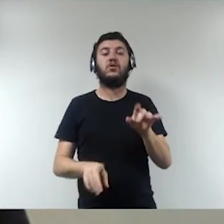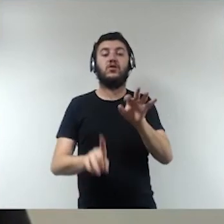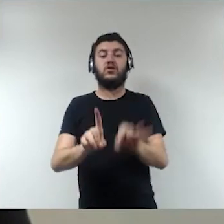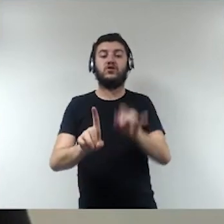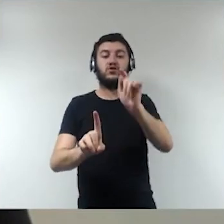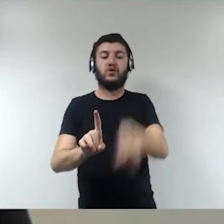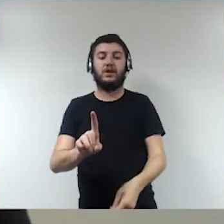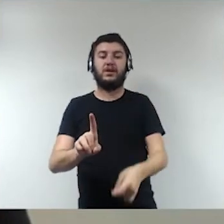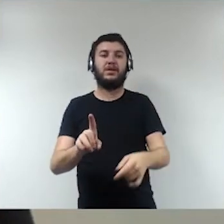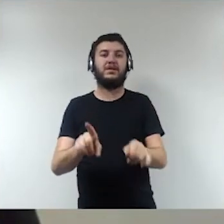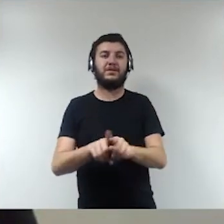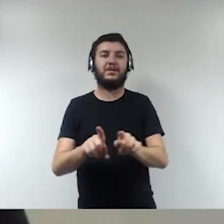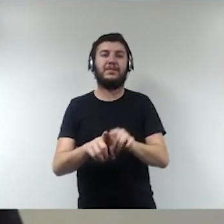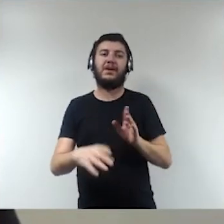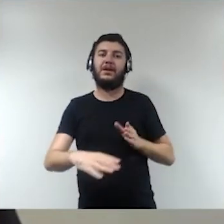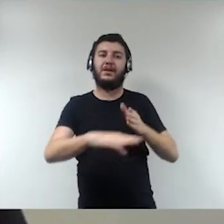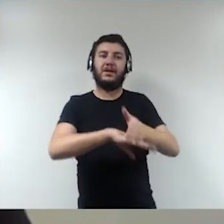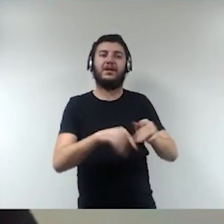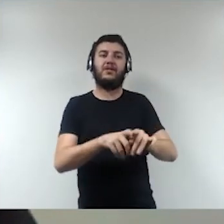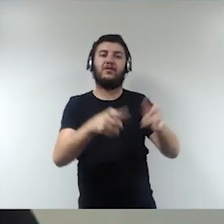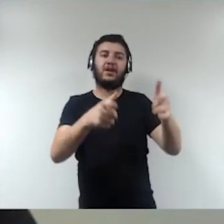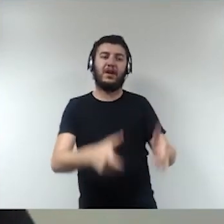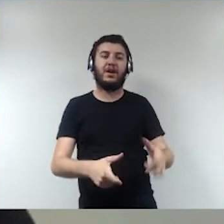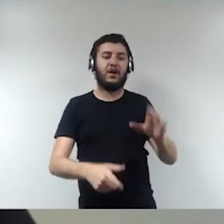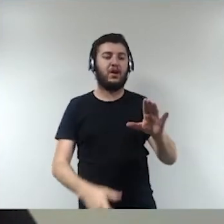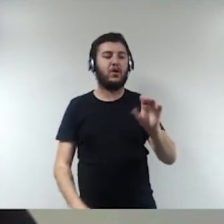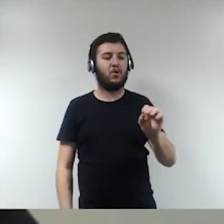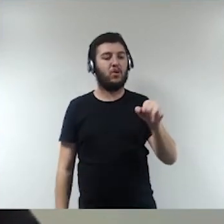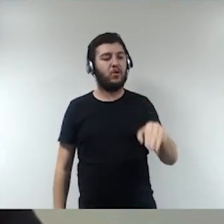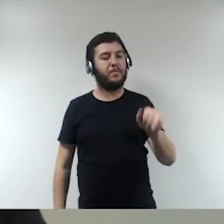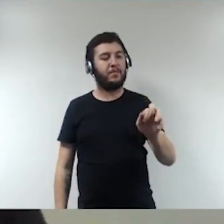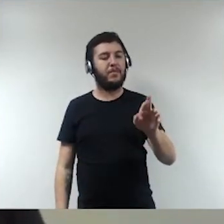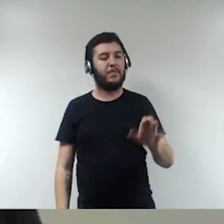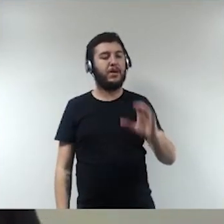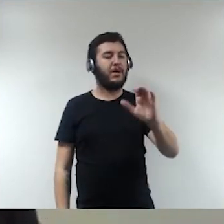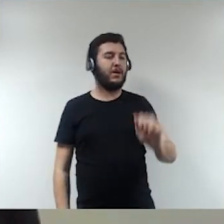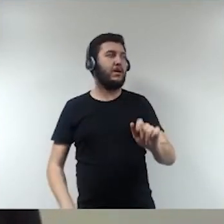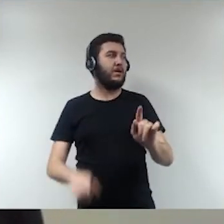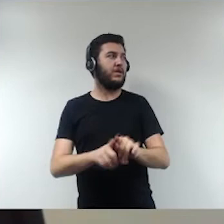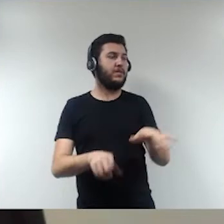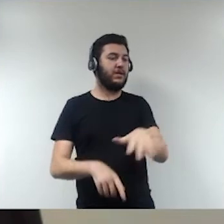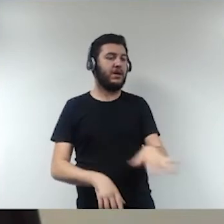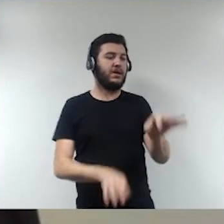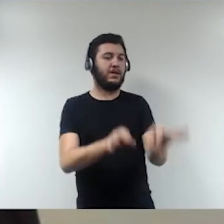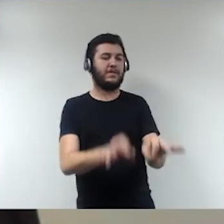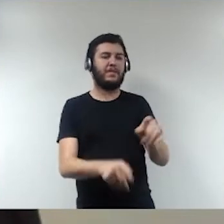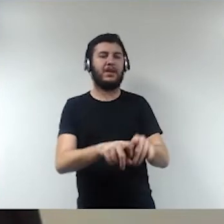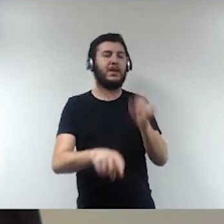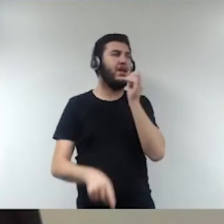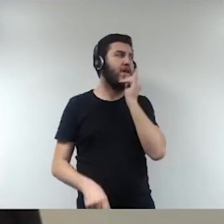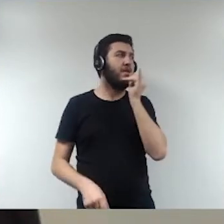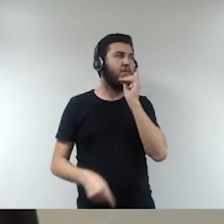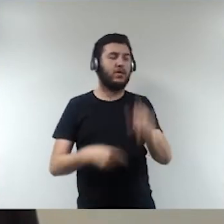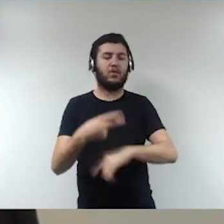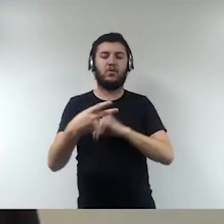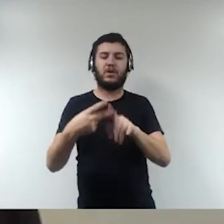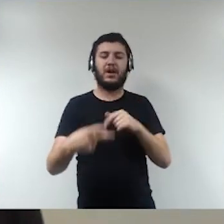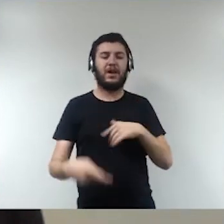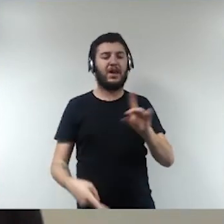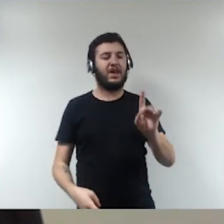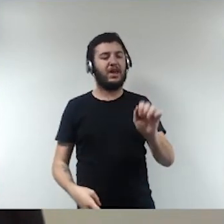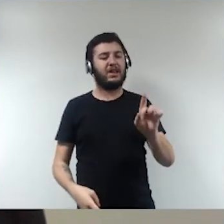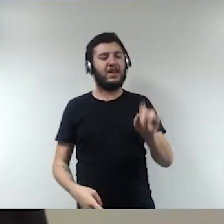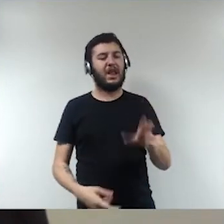judiciária. E, em segundo lugar, porque nós não podemos nos utilizar de um dado construído no momento